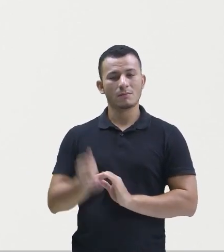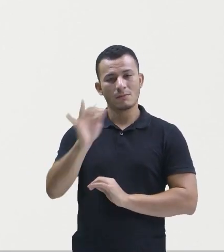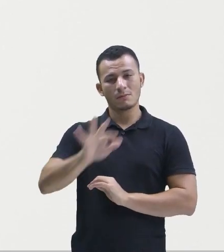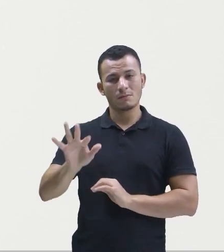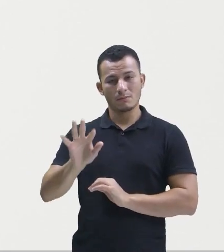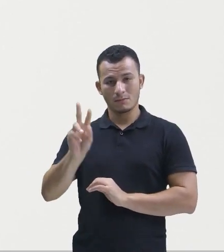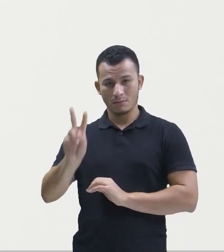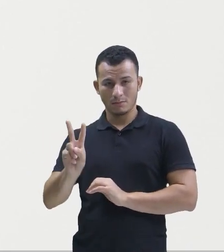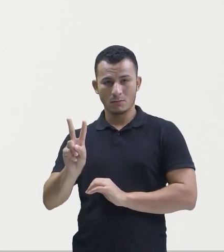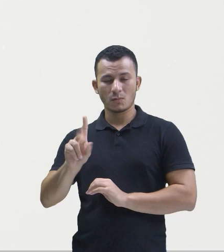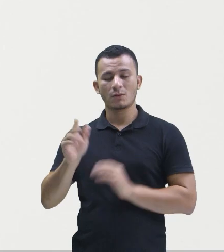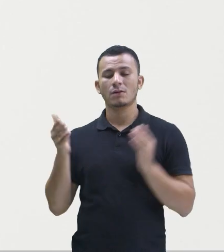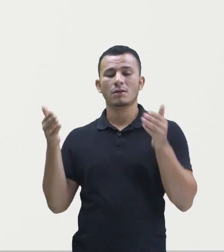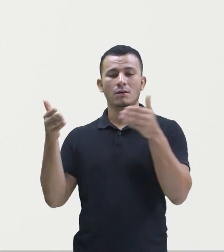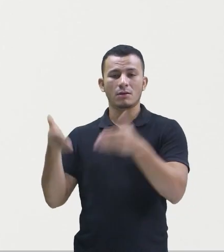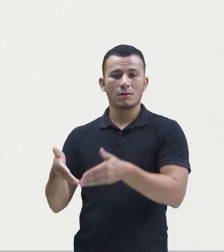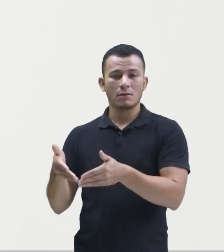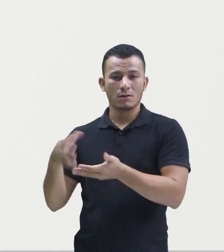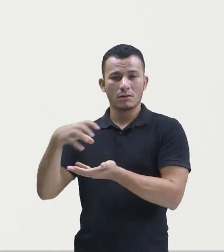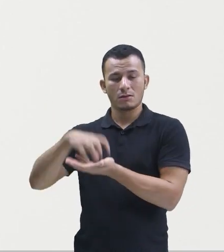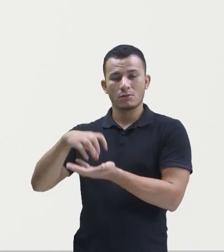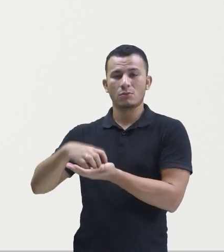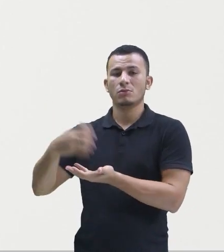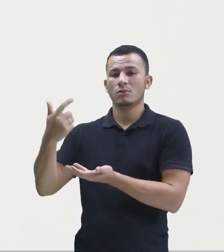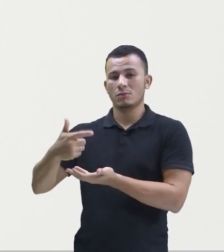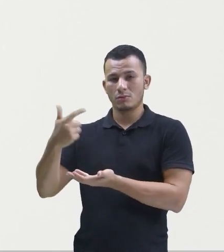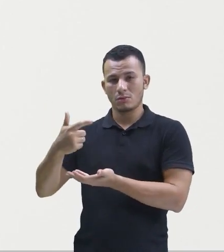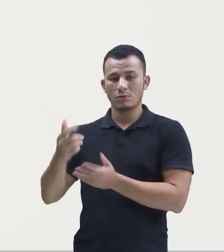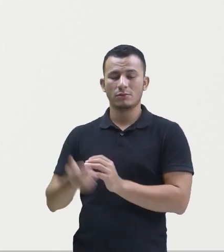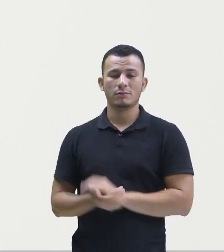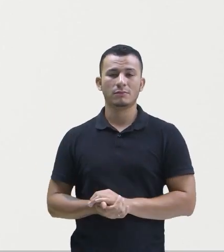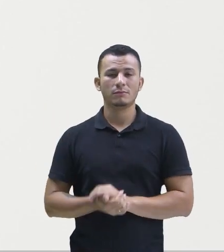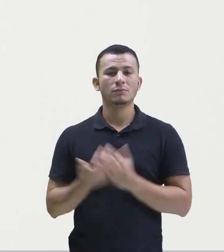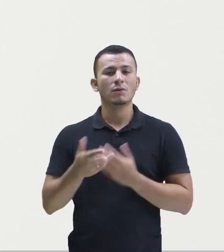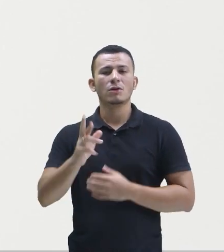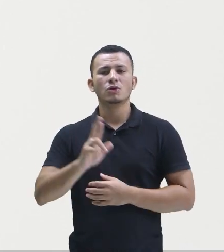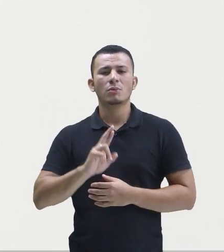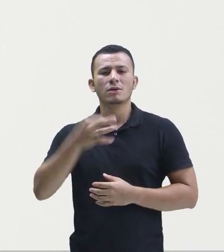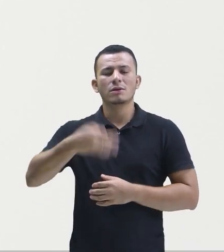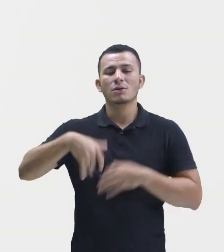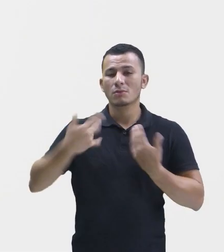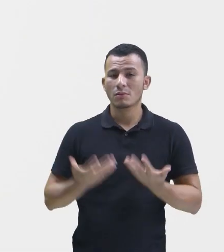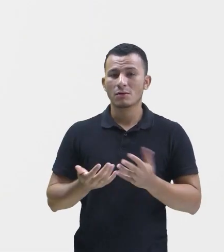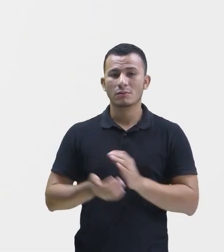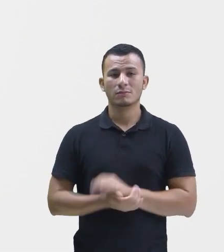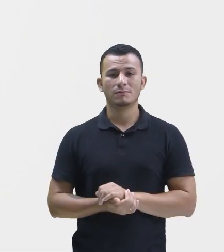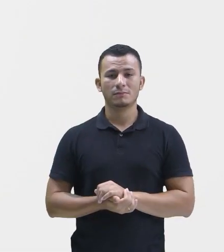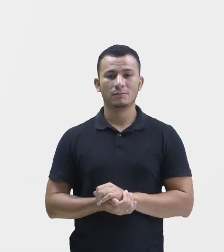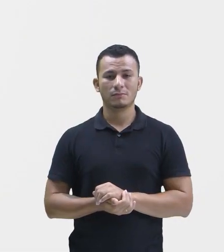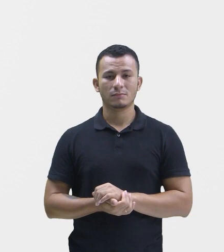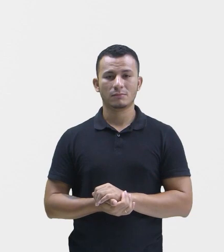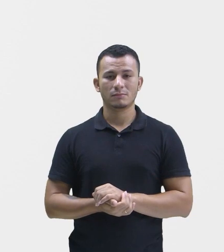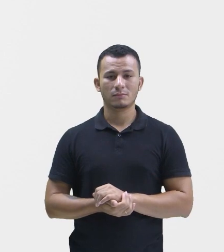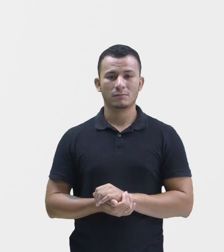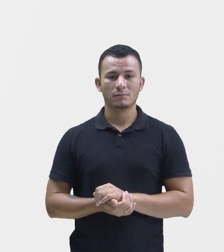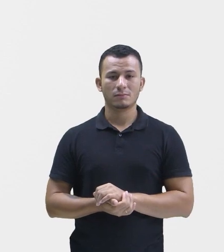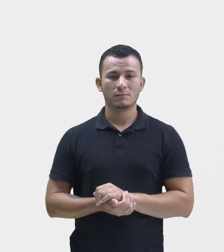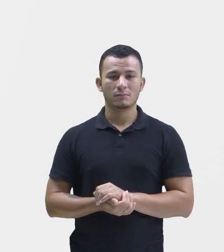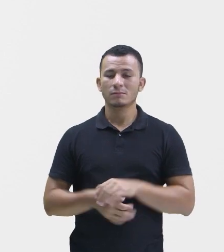ela refere-se ao setor secundário. Então, a resposta correta é a letra